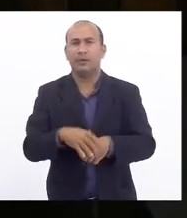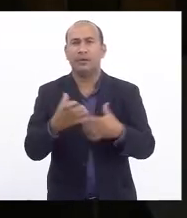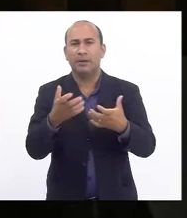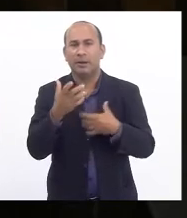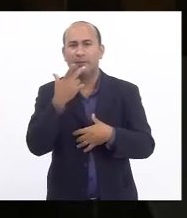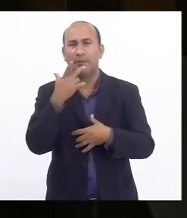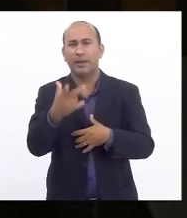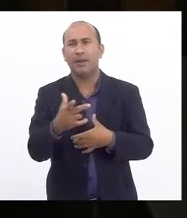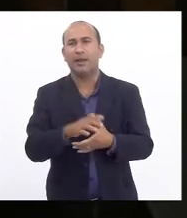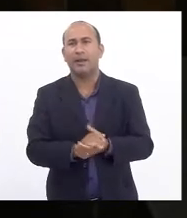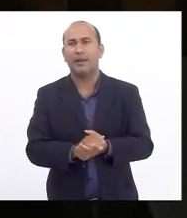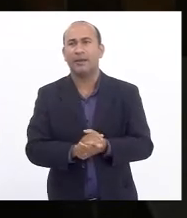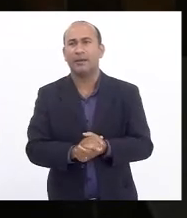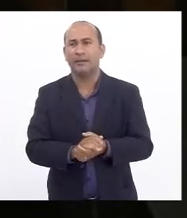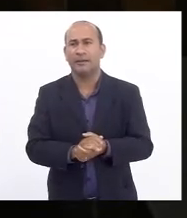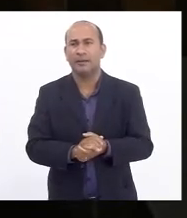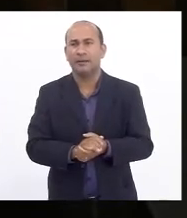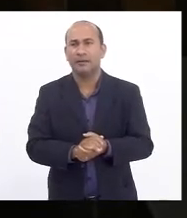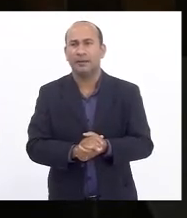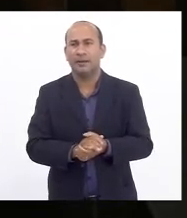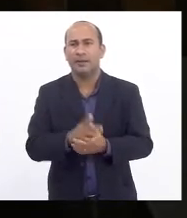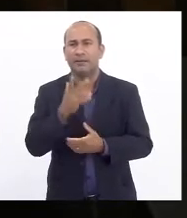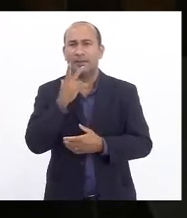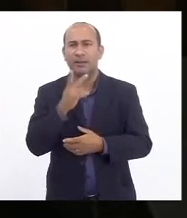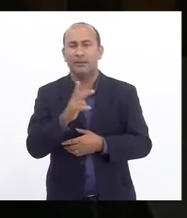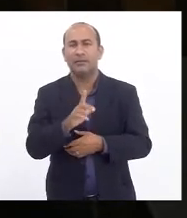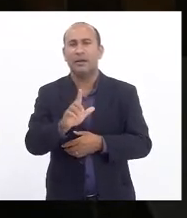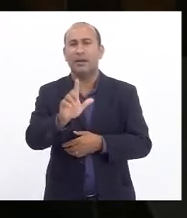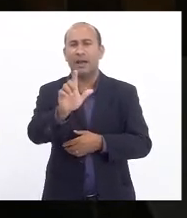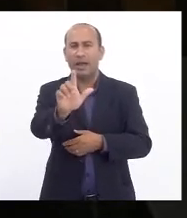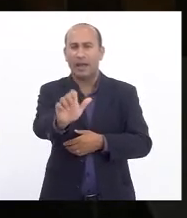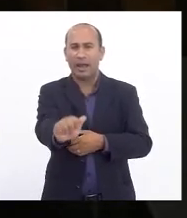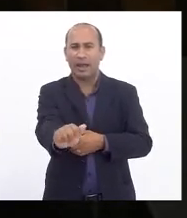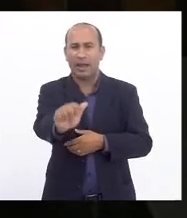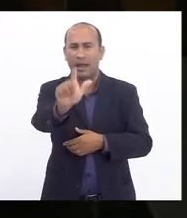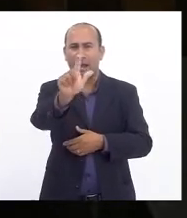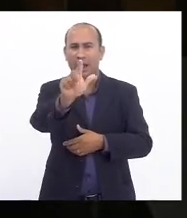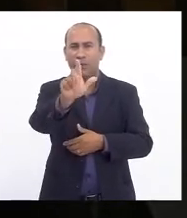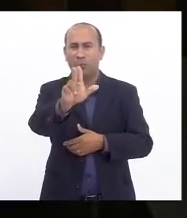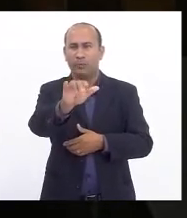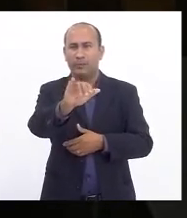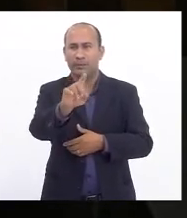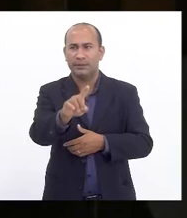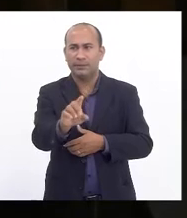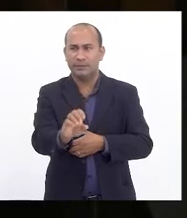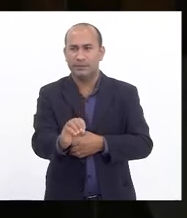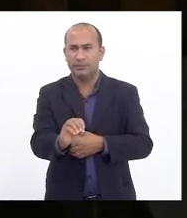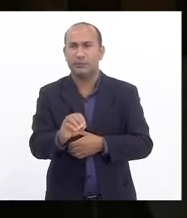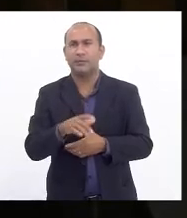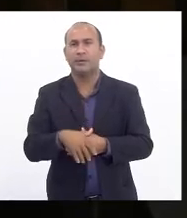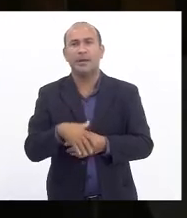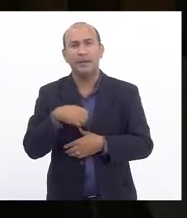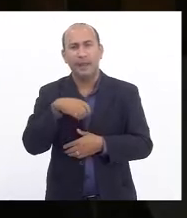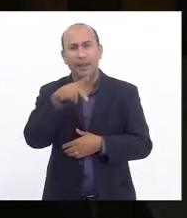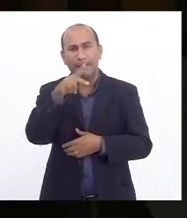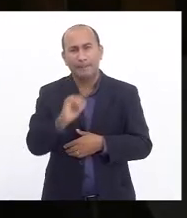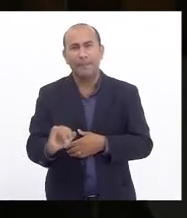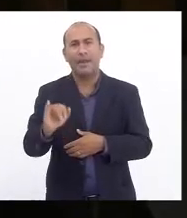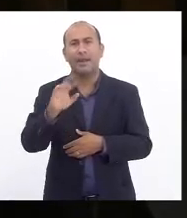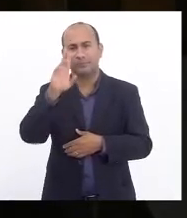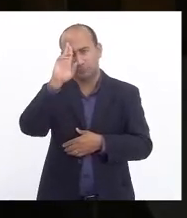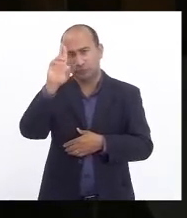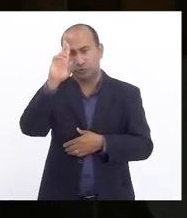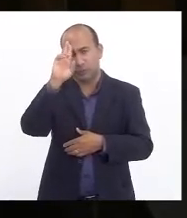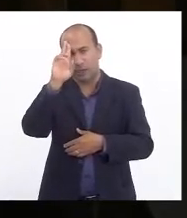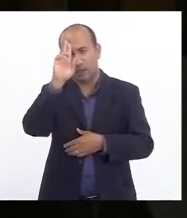acho que abriu esse processo da Seduc foi um senhor chamado Aloísio Firmiano da Silva que vem a ser o pai dessa liderança